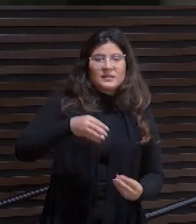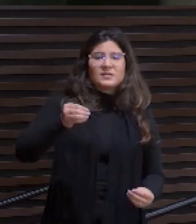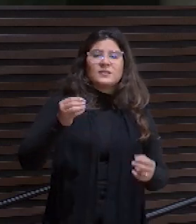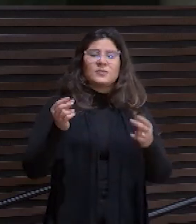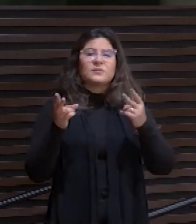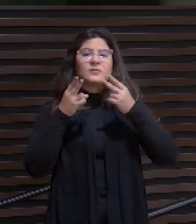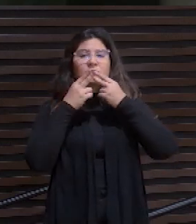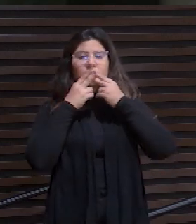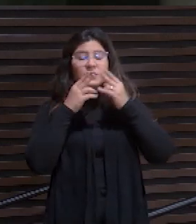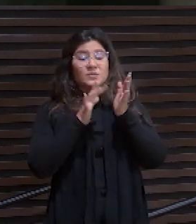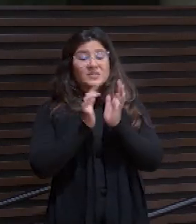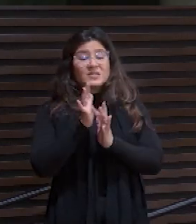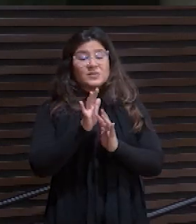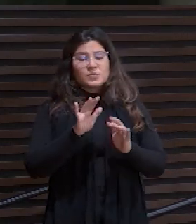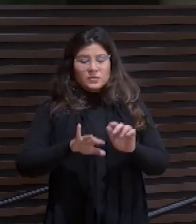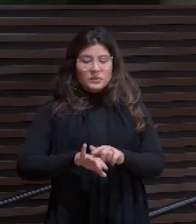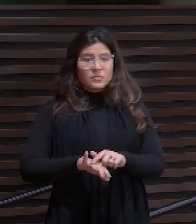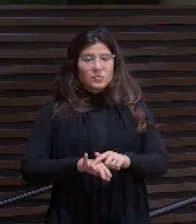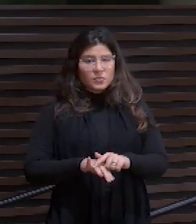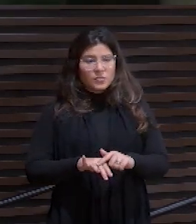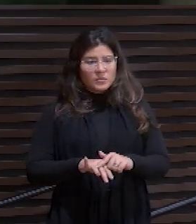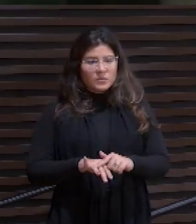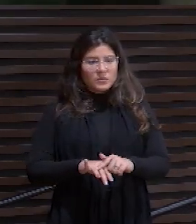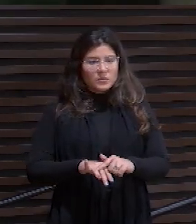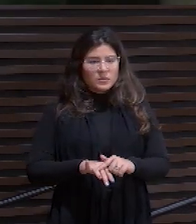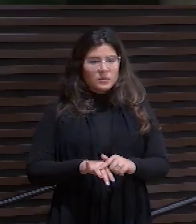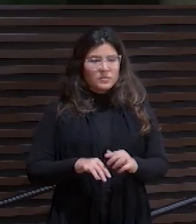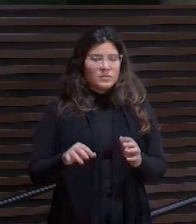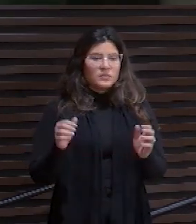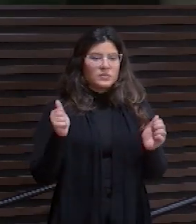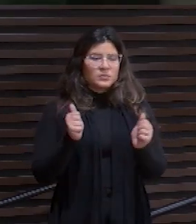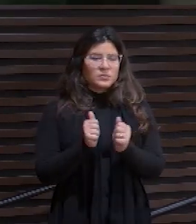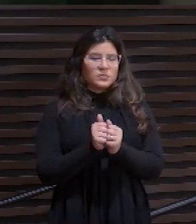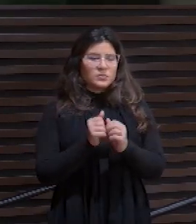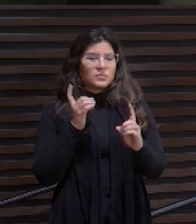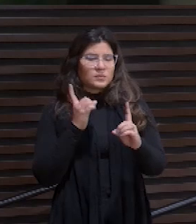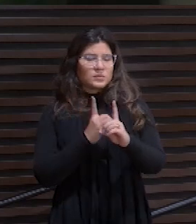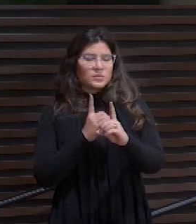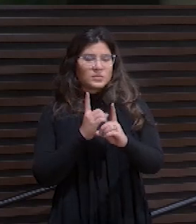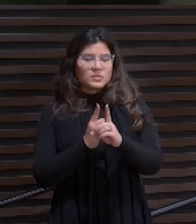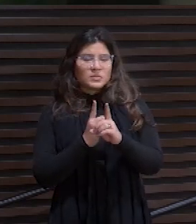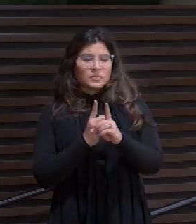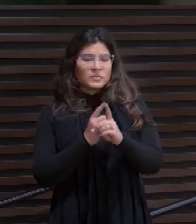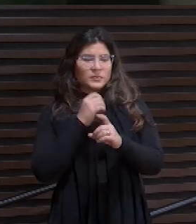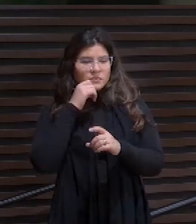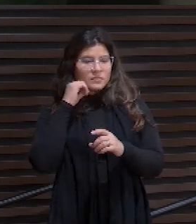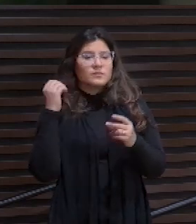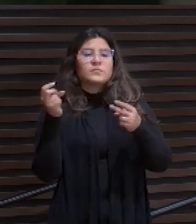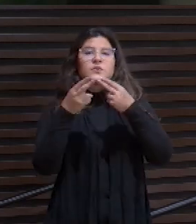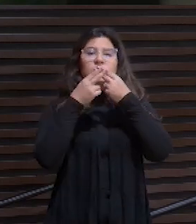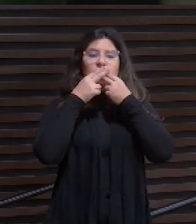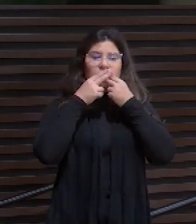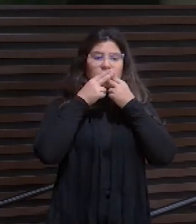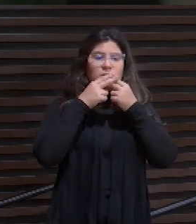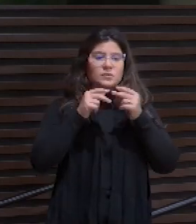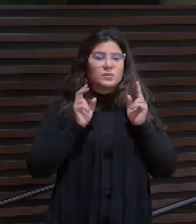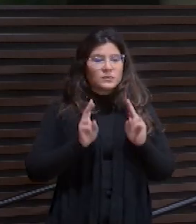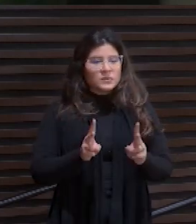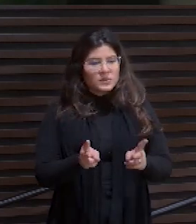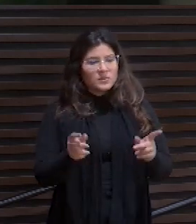Jesus é o noivo, Ele estava ali fisicamente com os discípulos, e o jejum ele sempre está ligado com quebrantamento, com lamento,